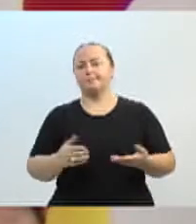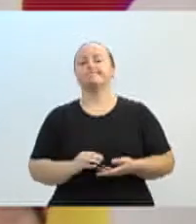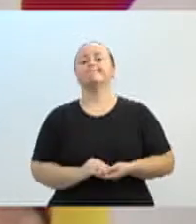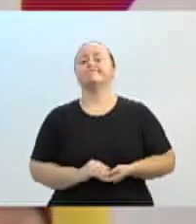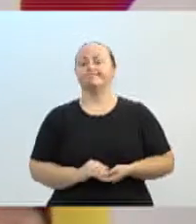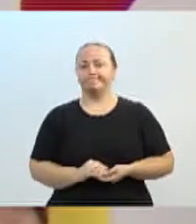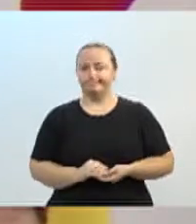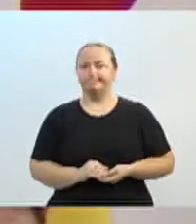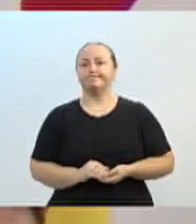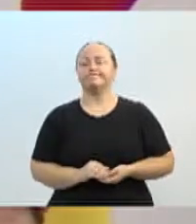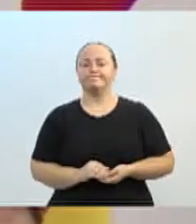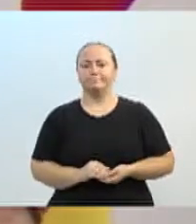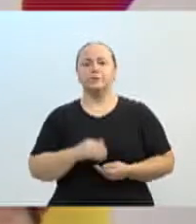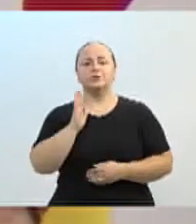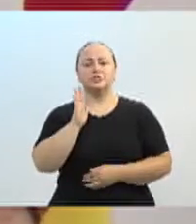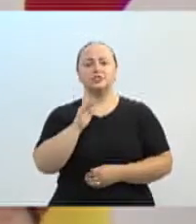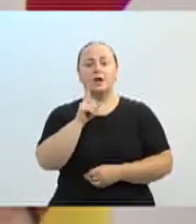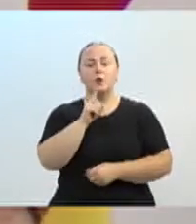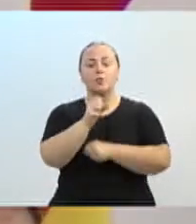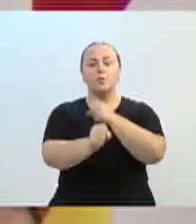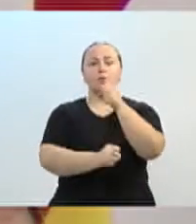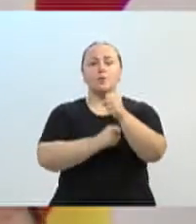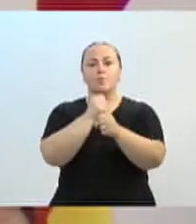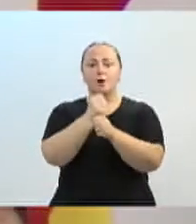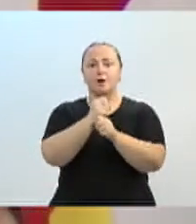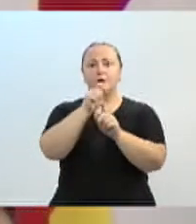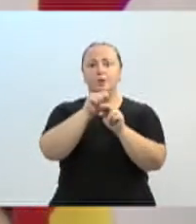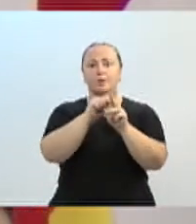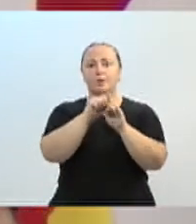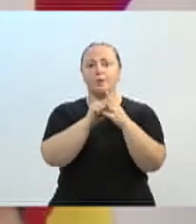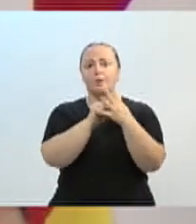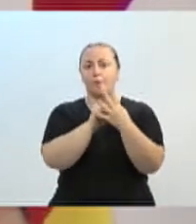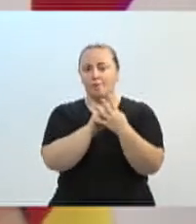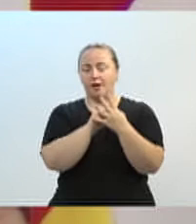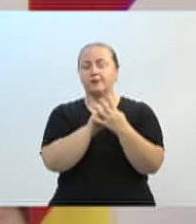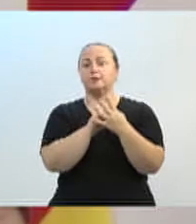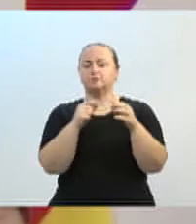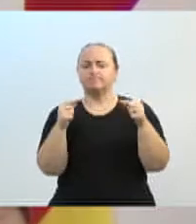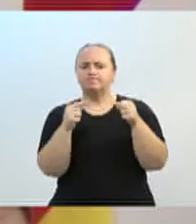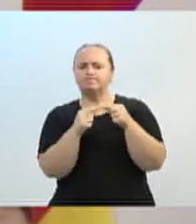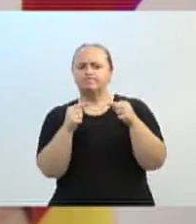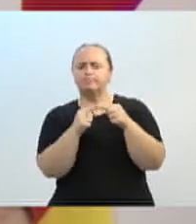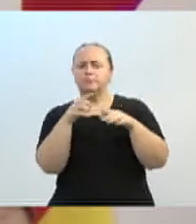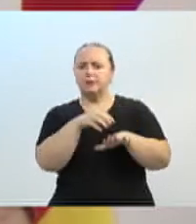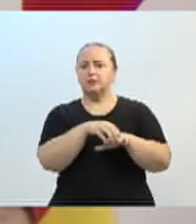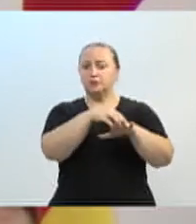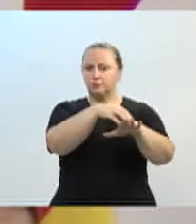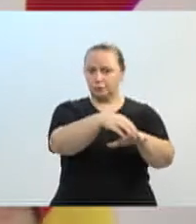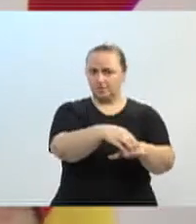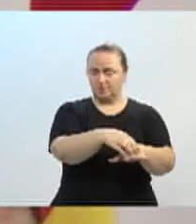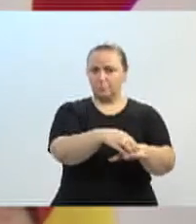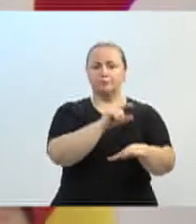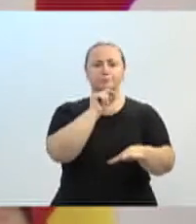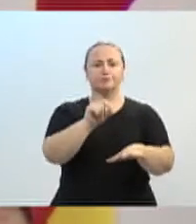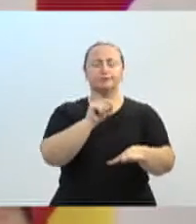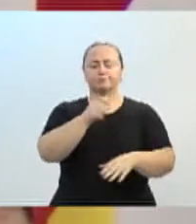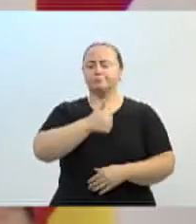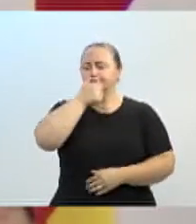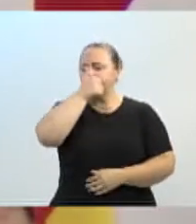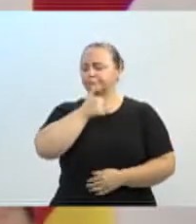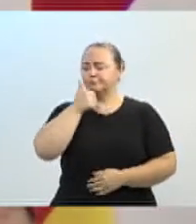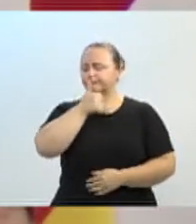normais. Há mais de um ano e quatro meses, atividades econômicas relacionadas ao turismo sofrem com as